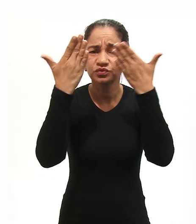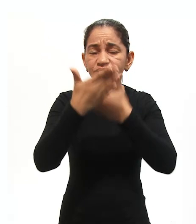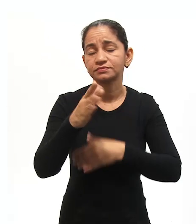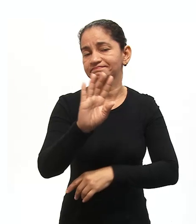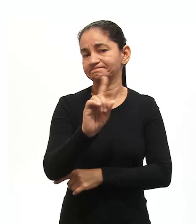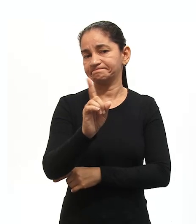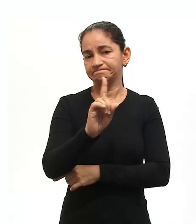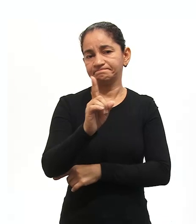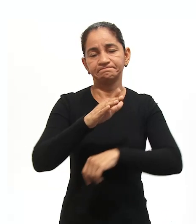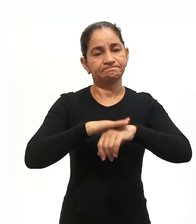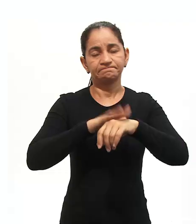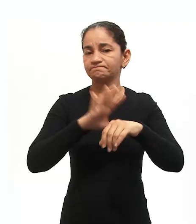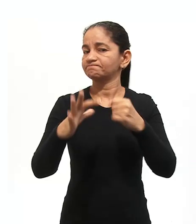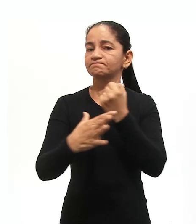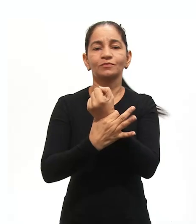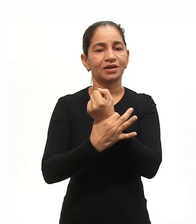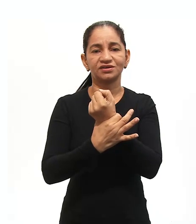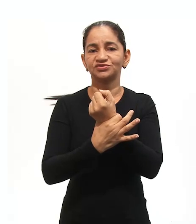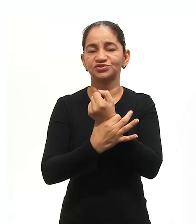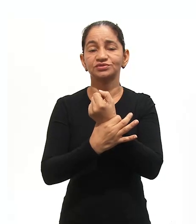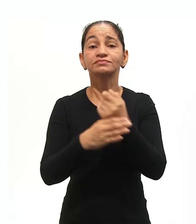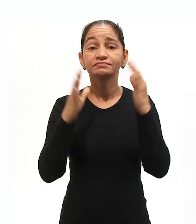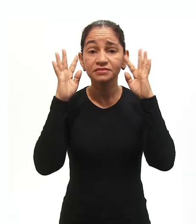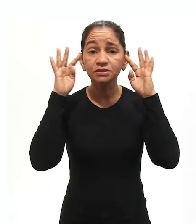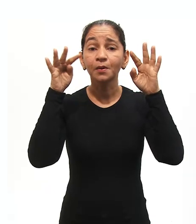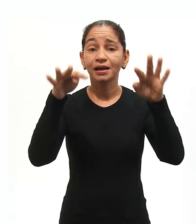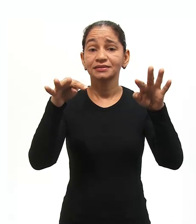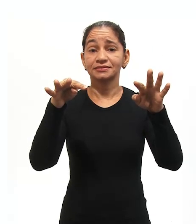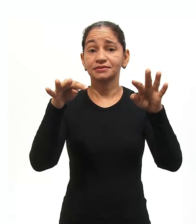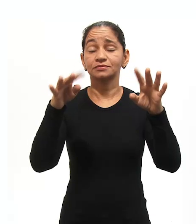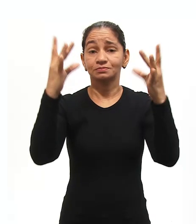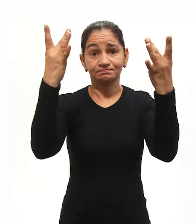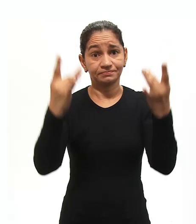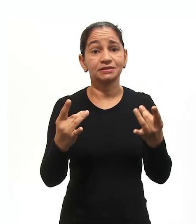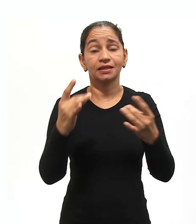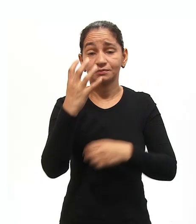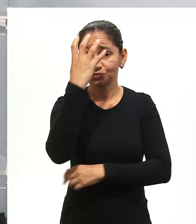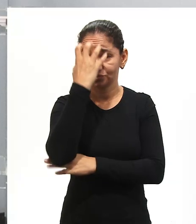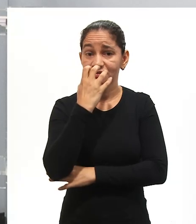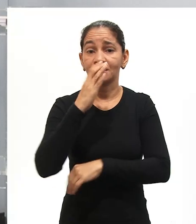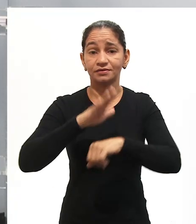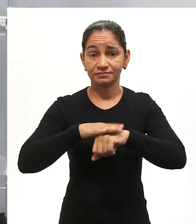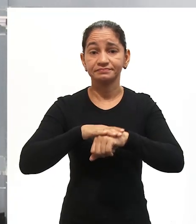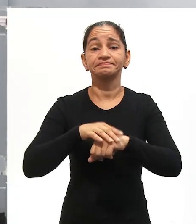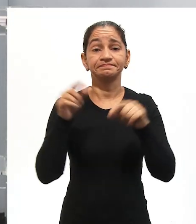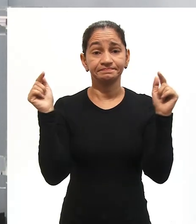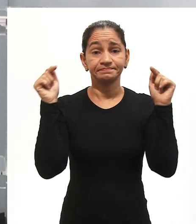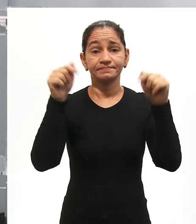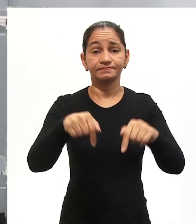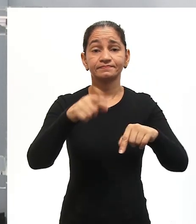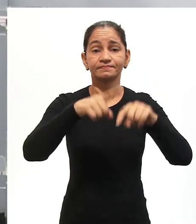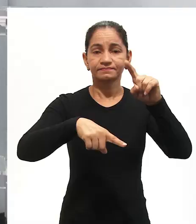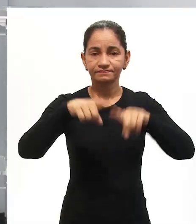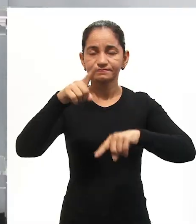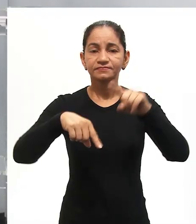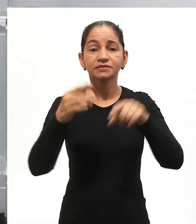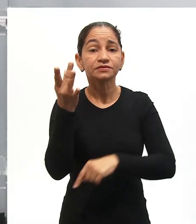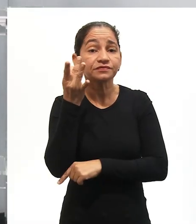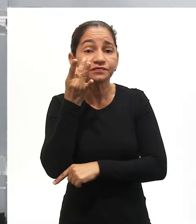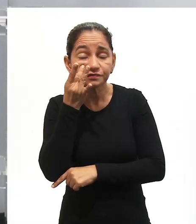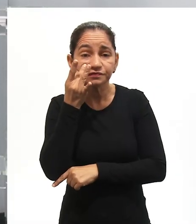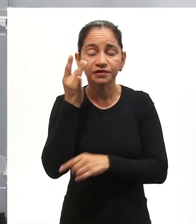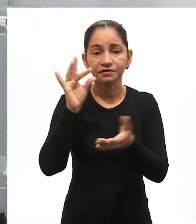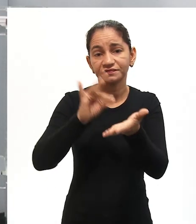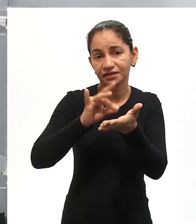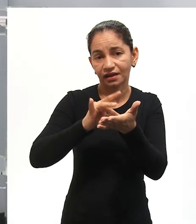Então, é muito importante a gente estar aqui atento a esse detalhe. Quando a gente está produzindo determinado conteúdo, fazer essa